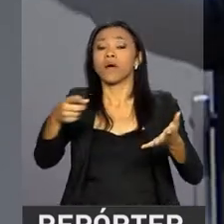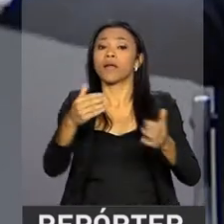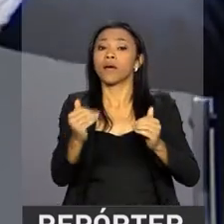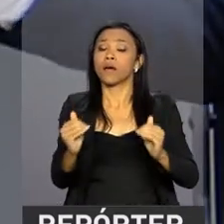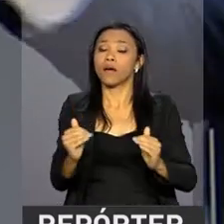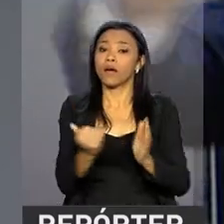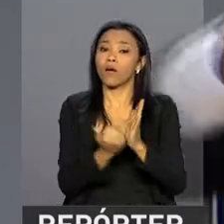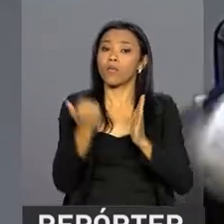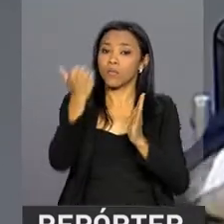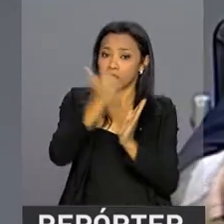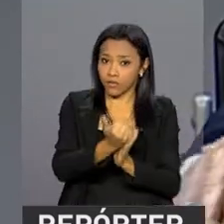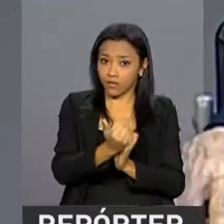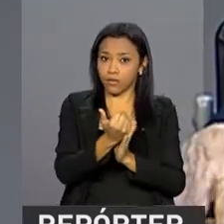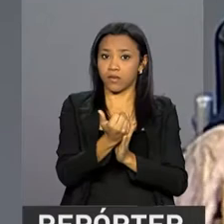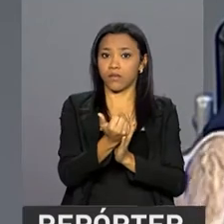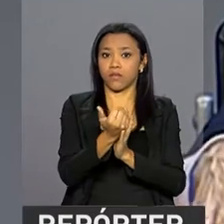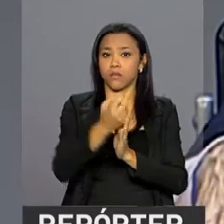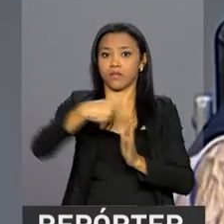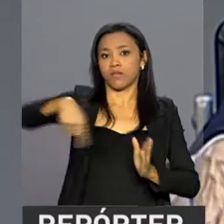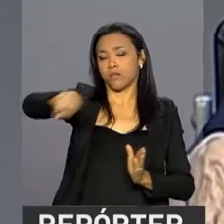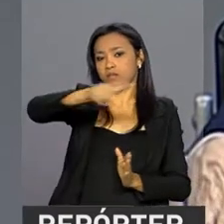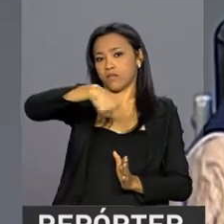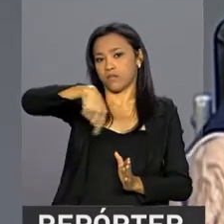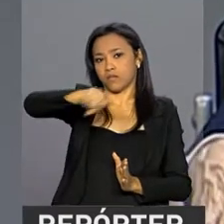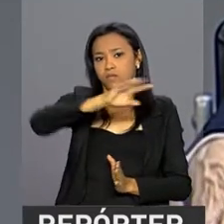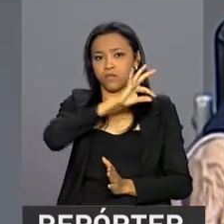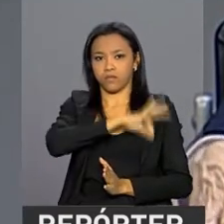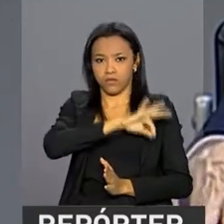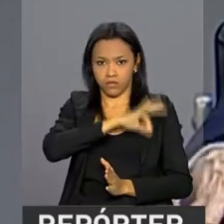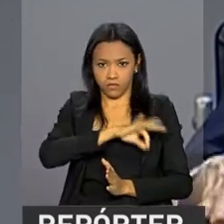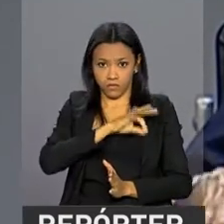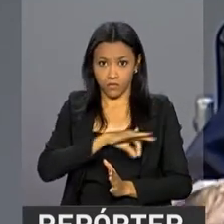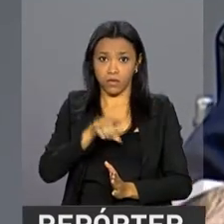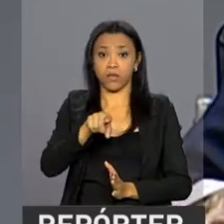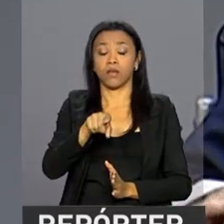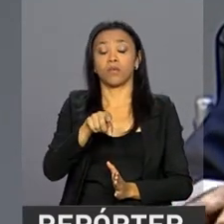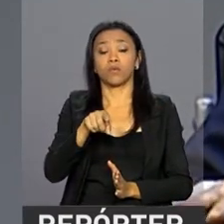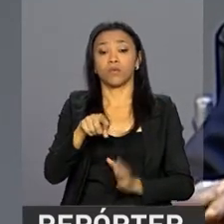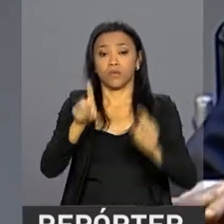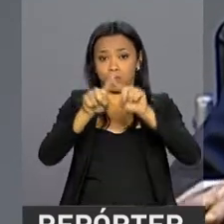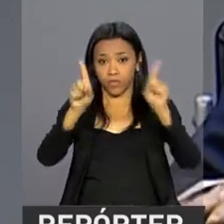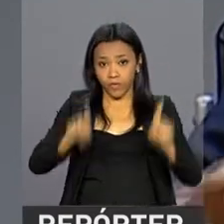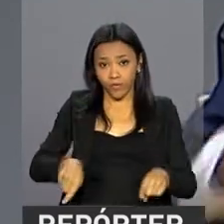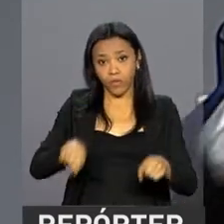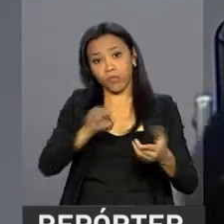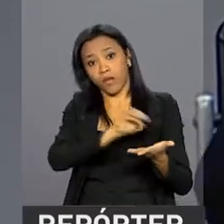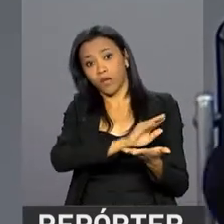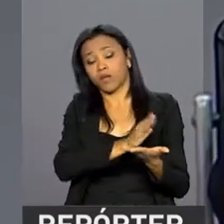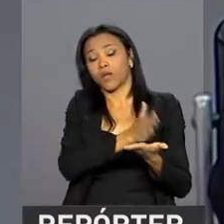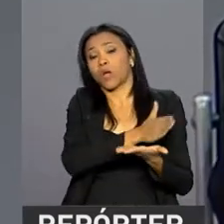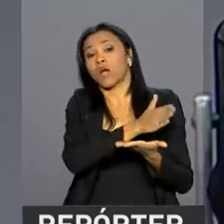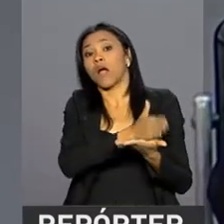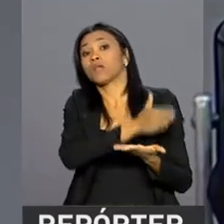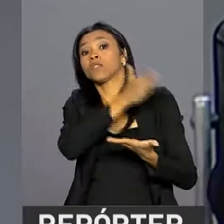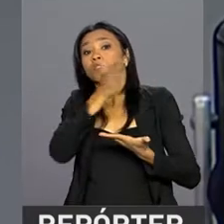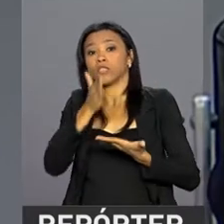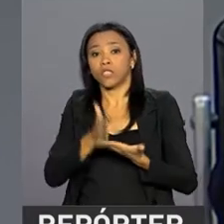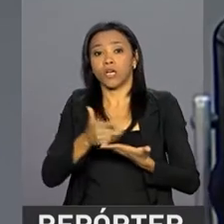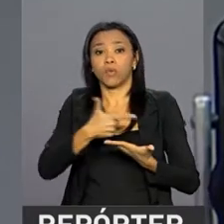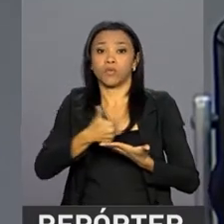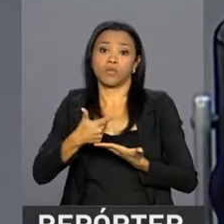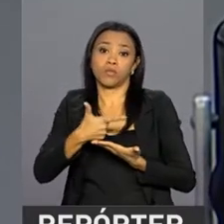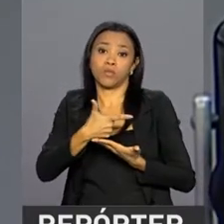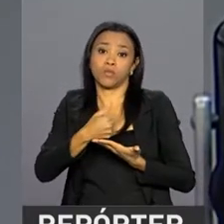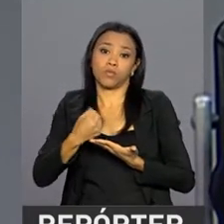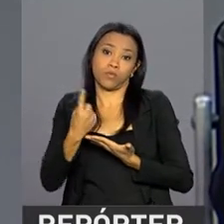servidores e adiar isso por um ano. Então, esse é um primeiro ponto. Então, eu gostaria de enfatizar aqui, para